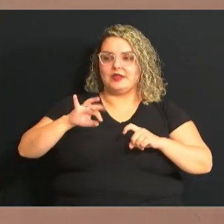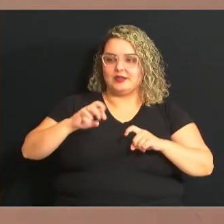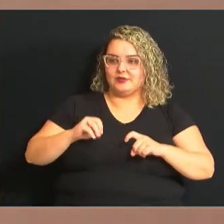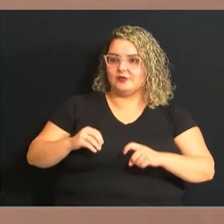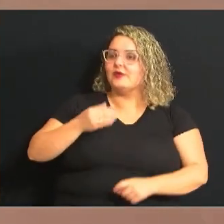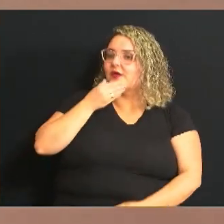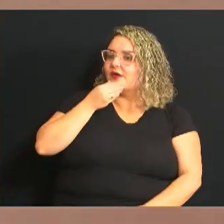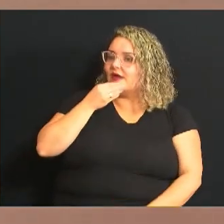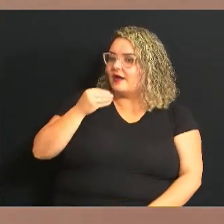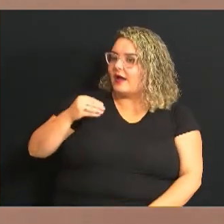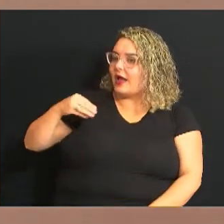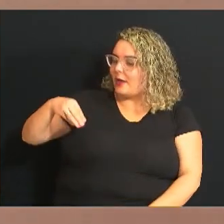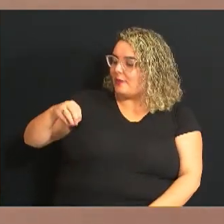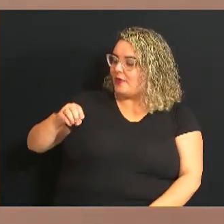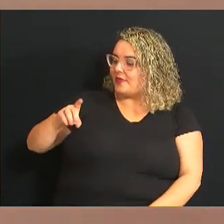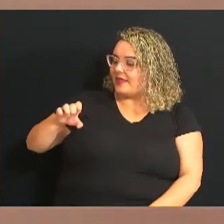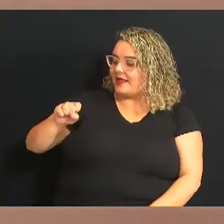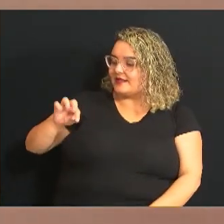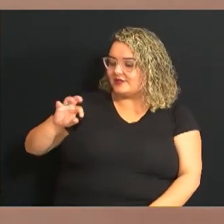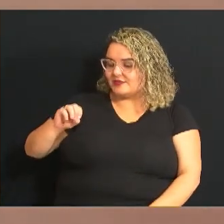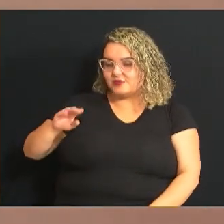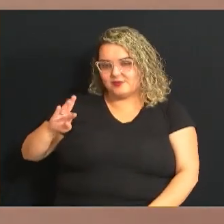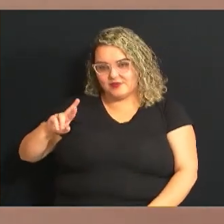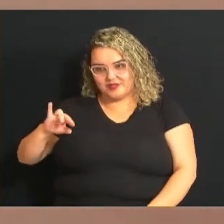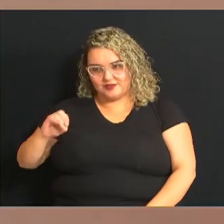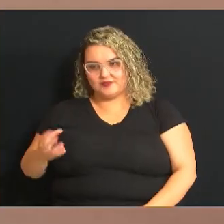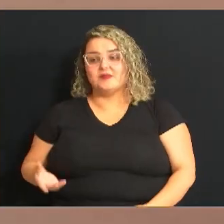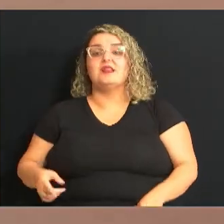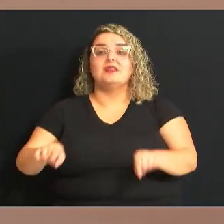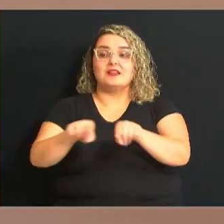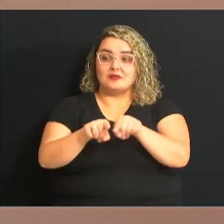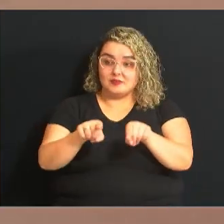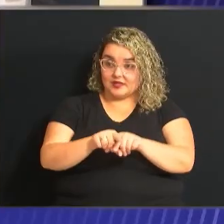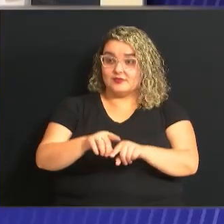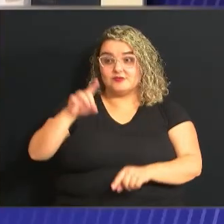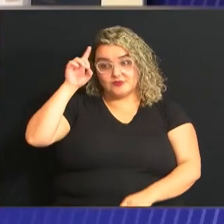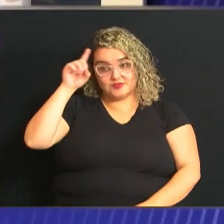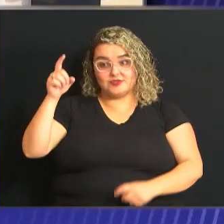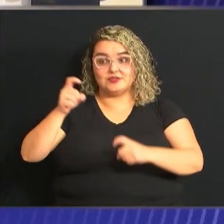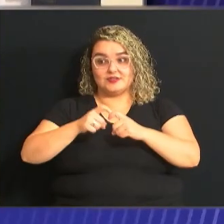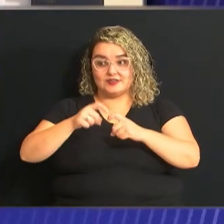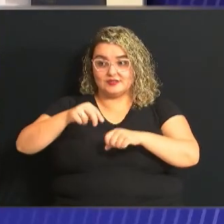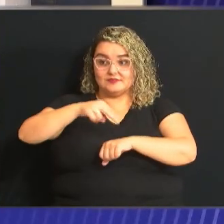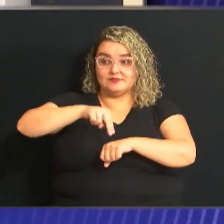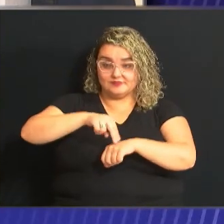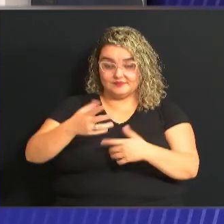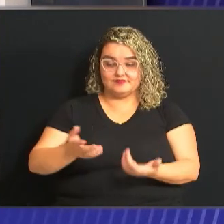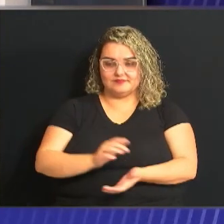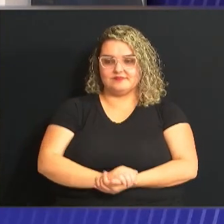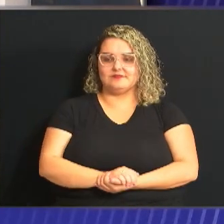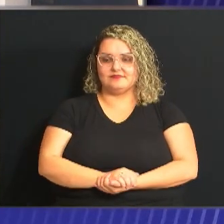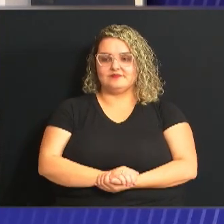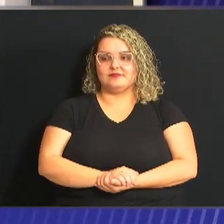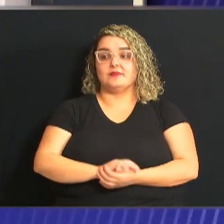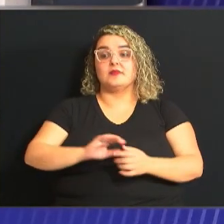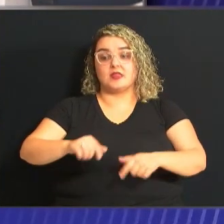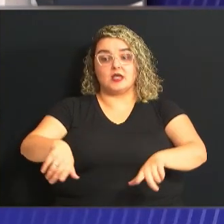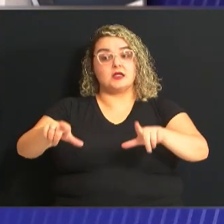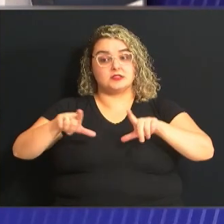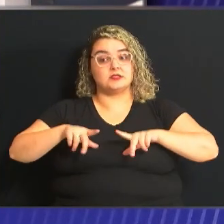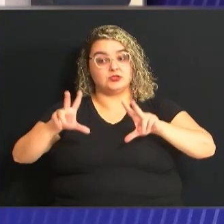organização, mas infelizmente a gente está constatando que de uma forma não posso dizer que leviana, mas de